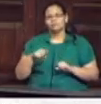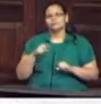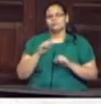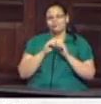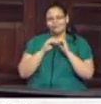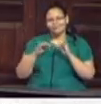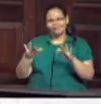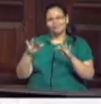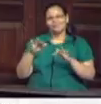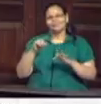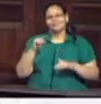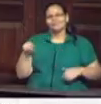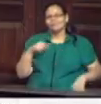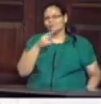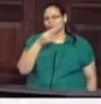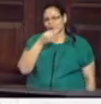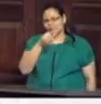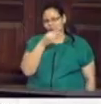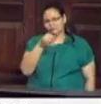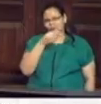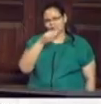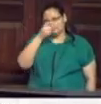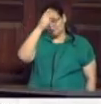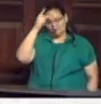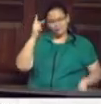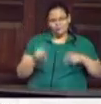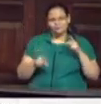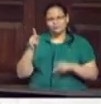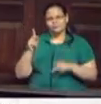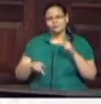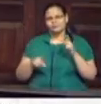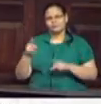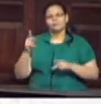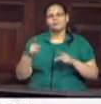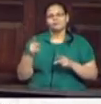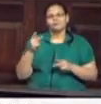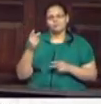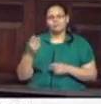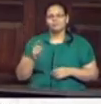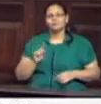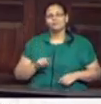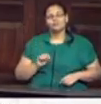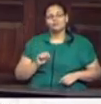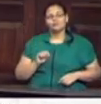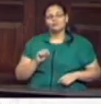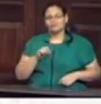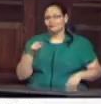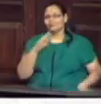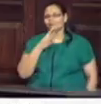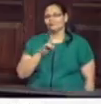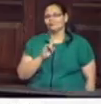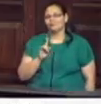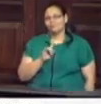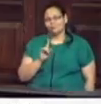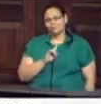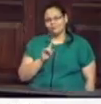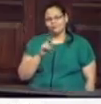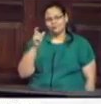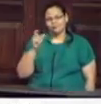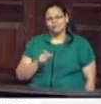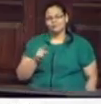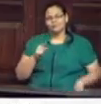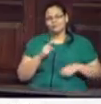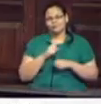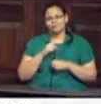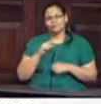pública. Ninguém conhece melhor o senhor do que a gente que já trabalha 3 mandatos juntos para saber do